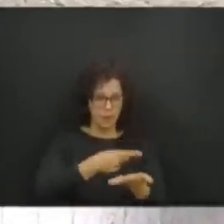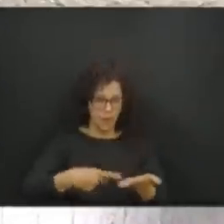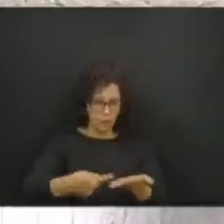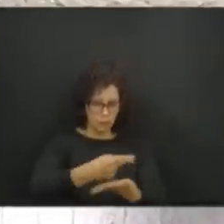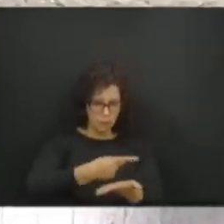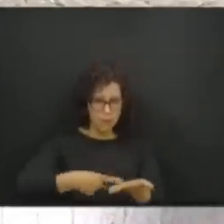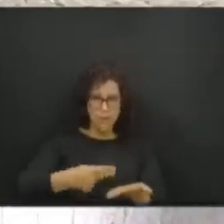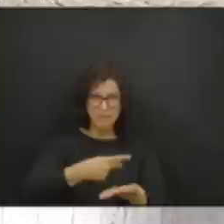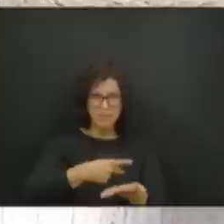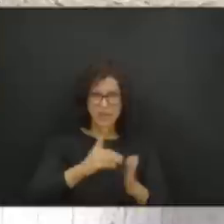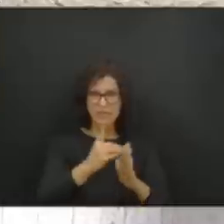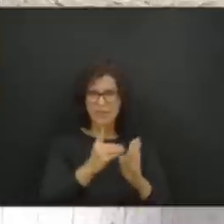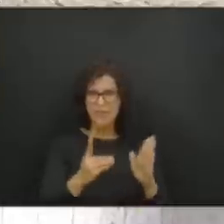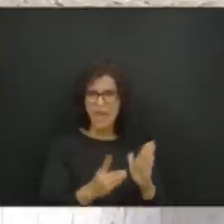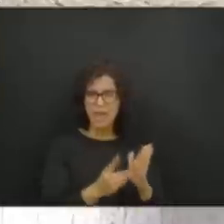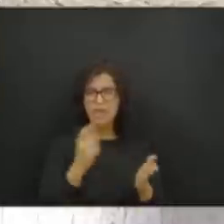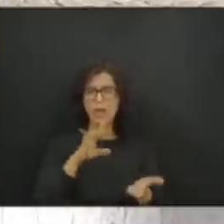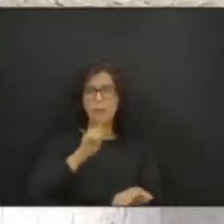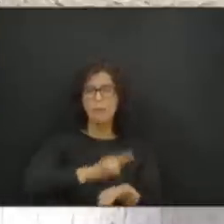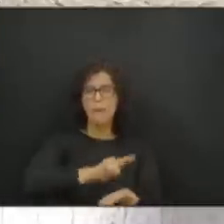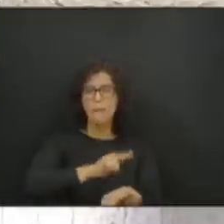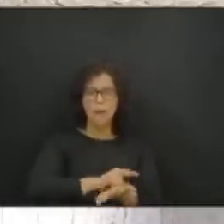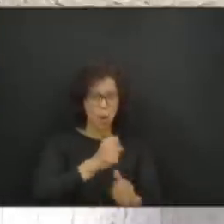há décadas décadas